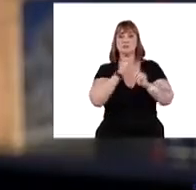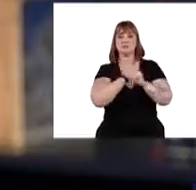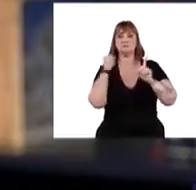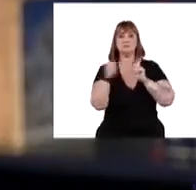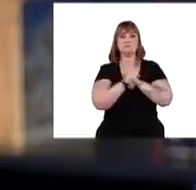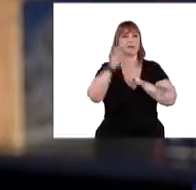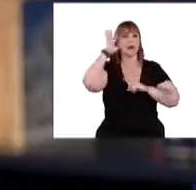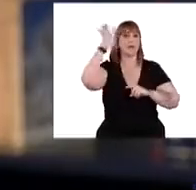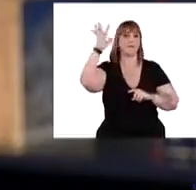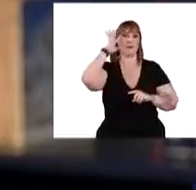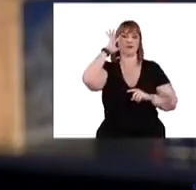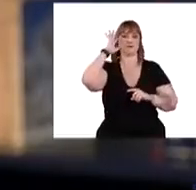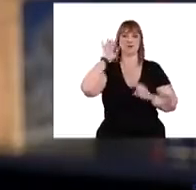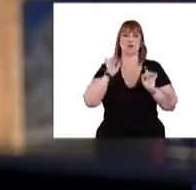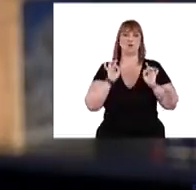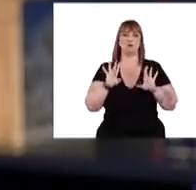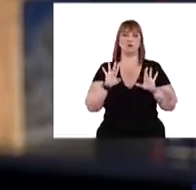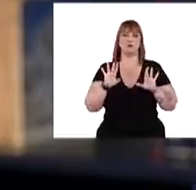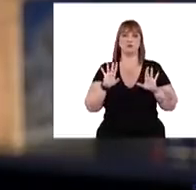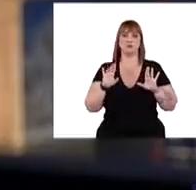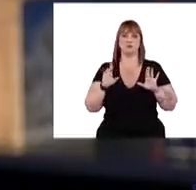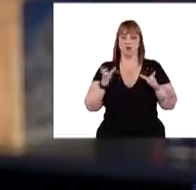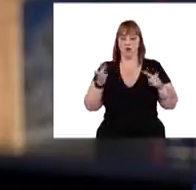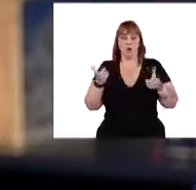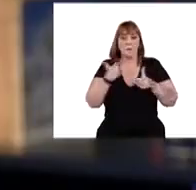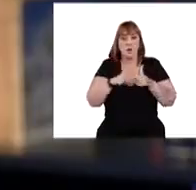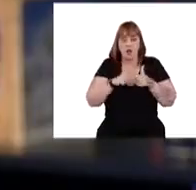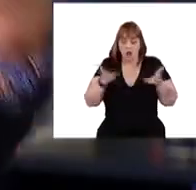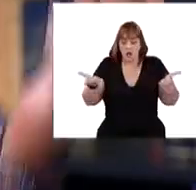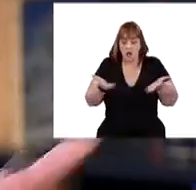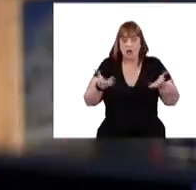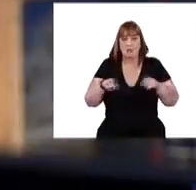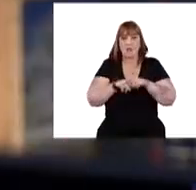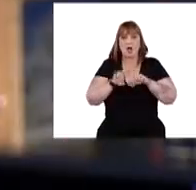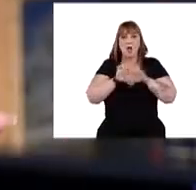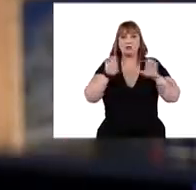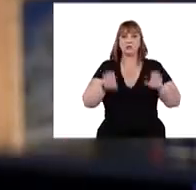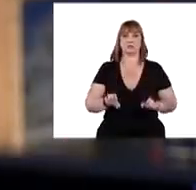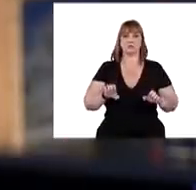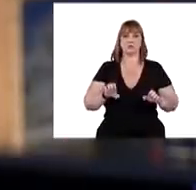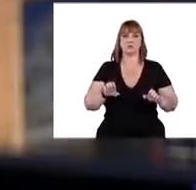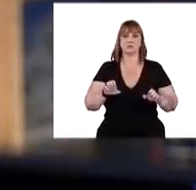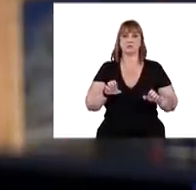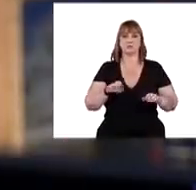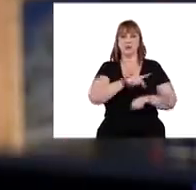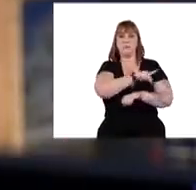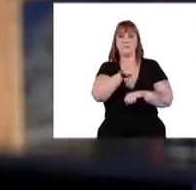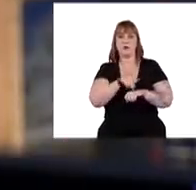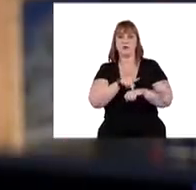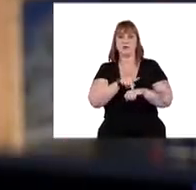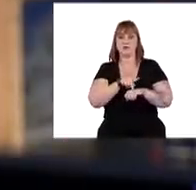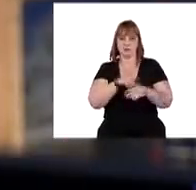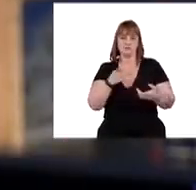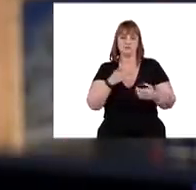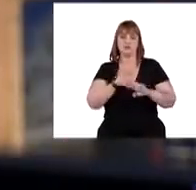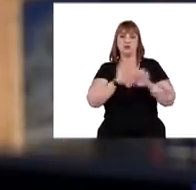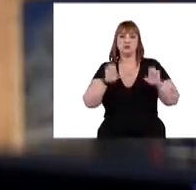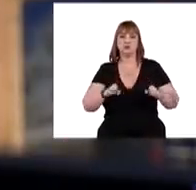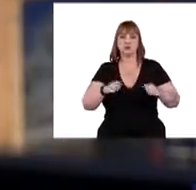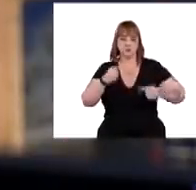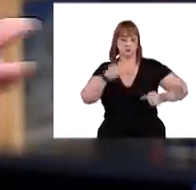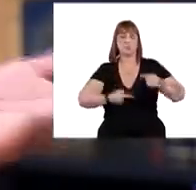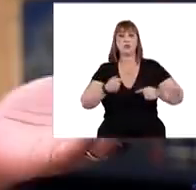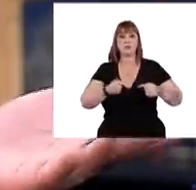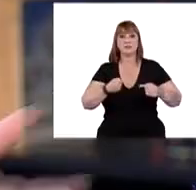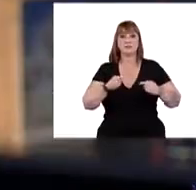pensar, refletir, não só sobre a conjuntura atual, mas sobre a estrutura do nosso país, né, a estrutura política. Porque a